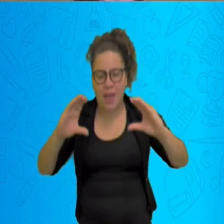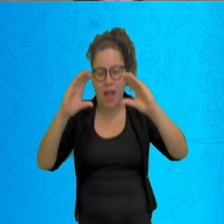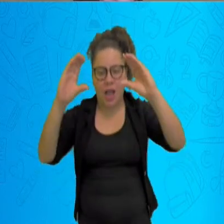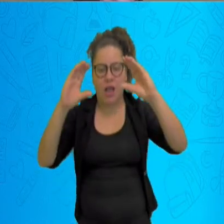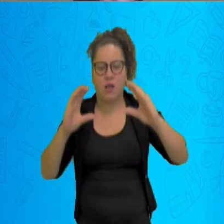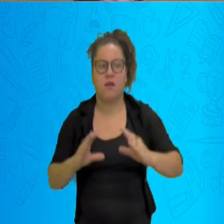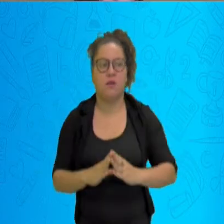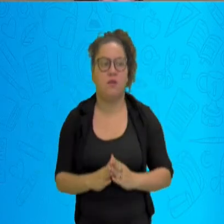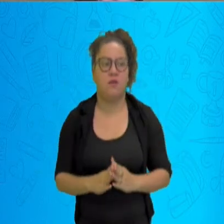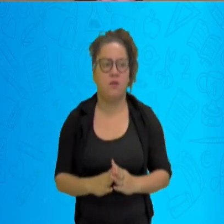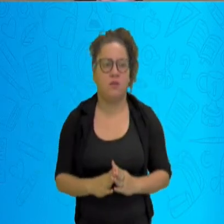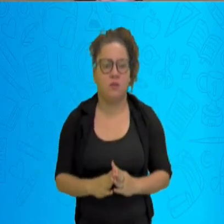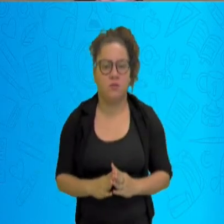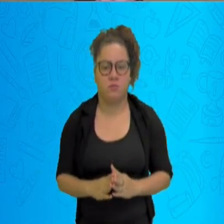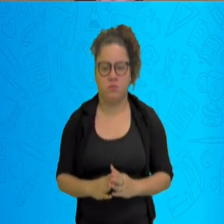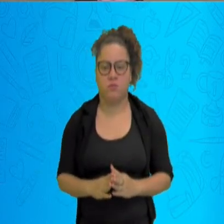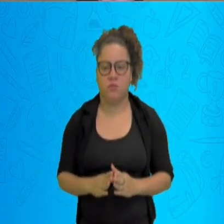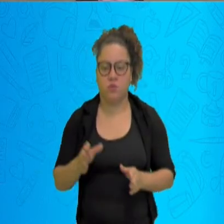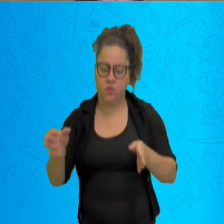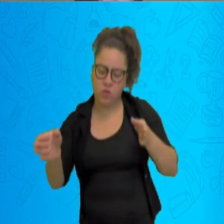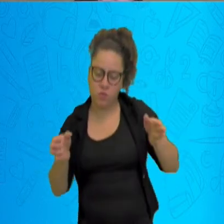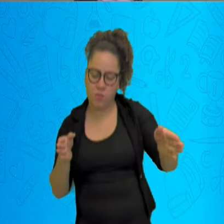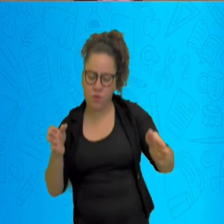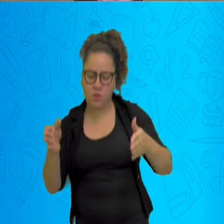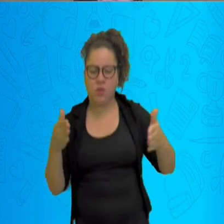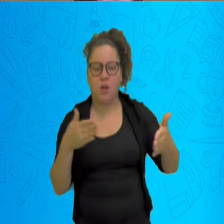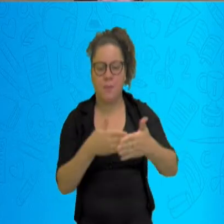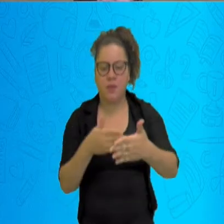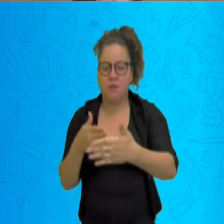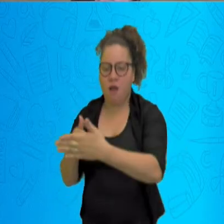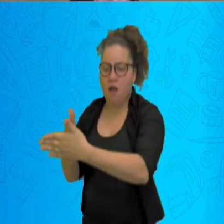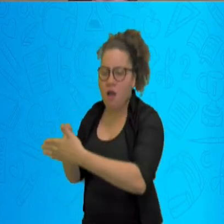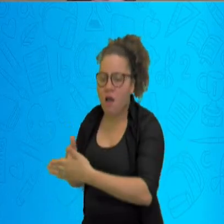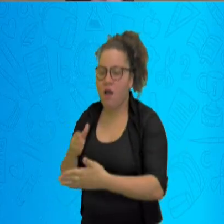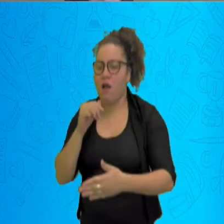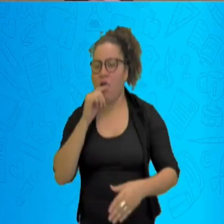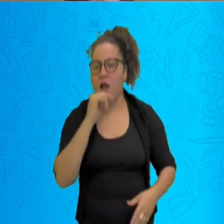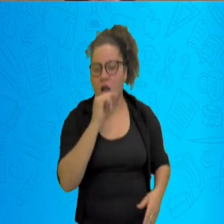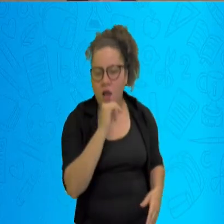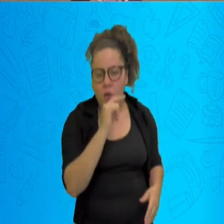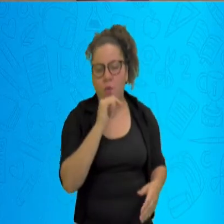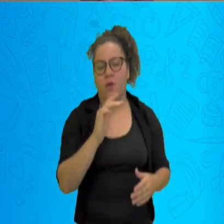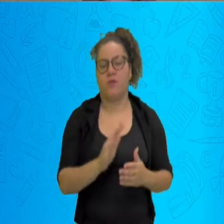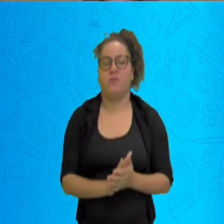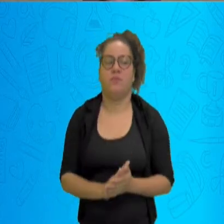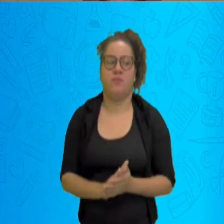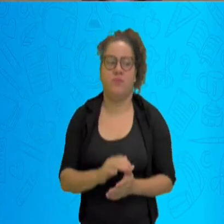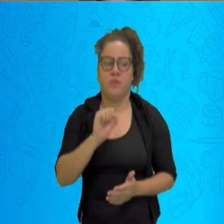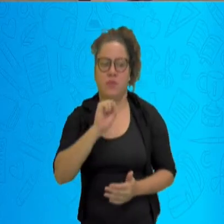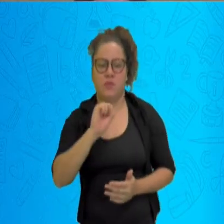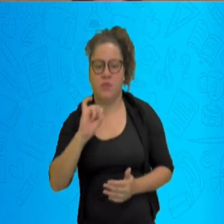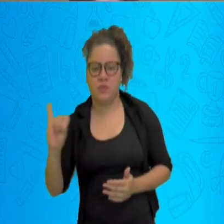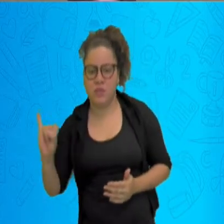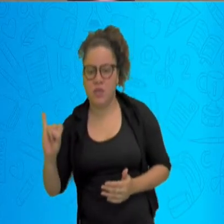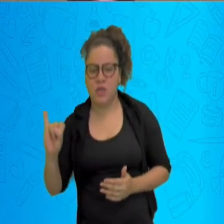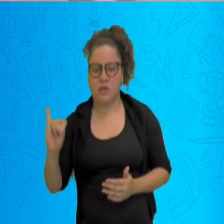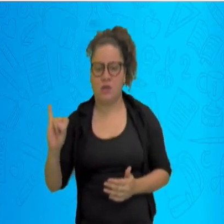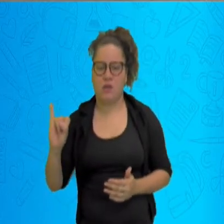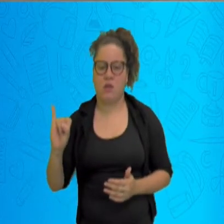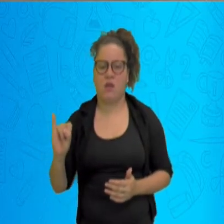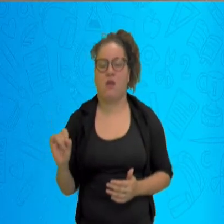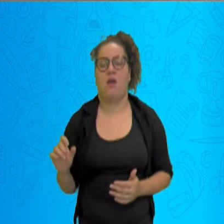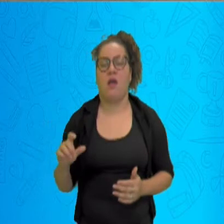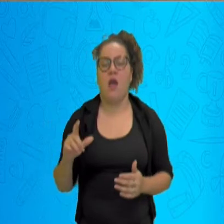de limitar a água, o que não acontece com a água corrente. Se você abre a torneira